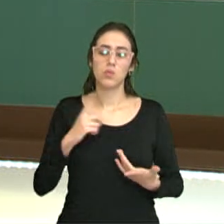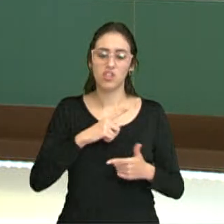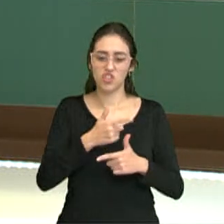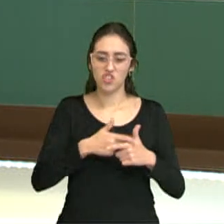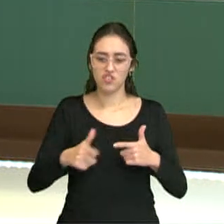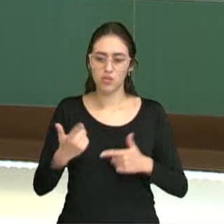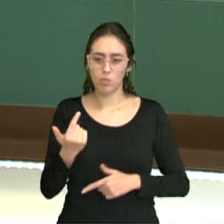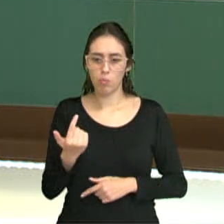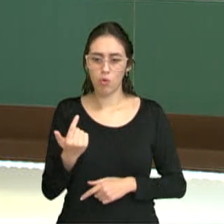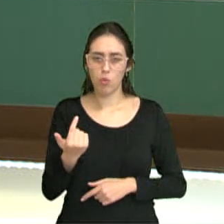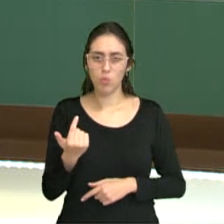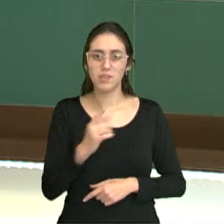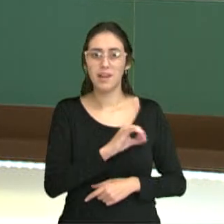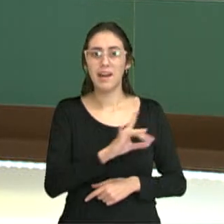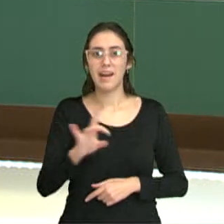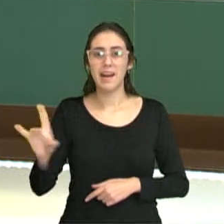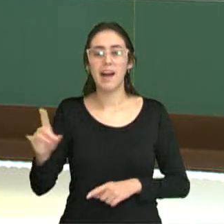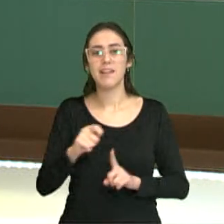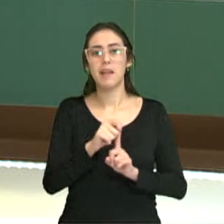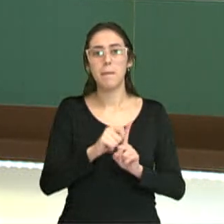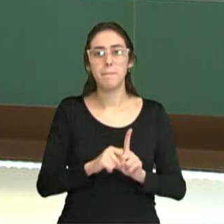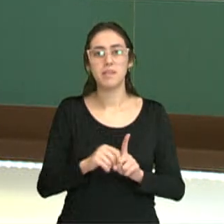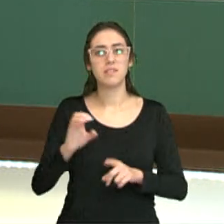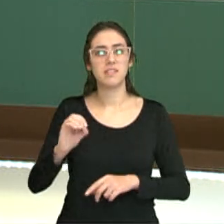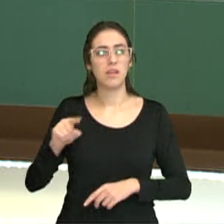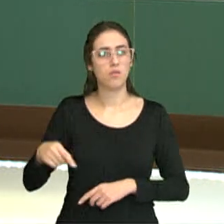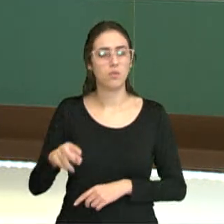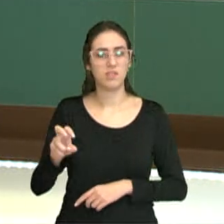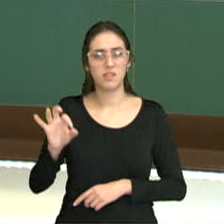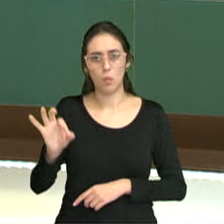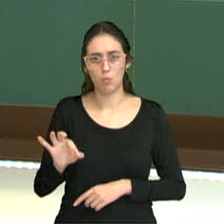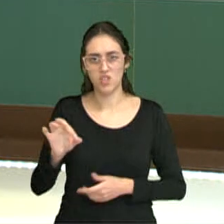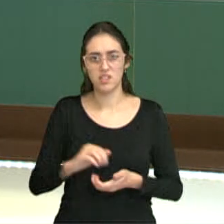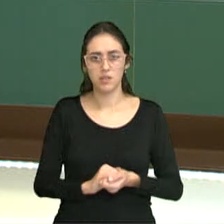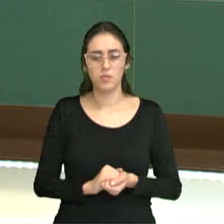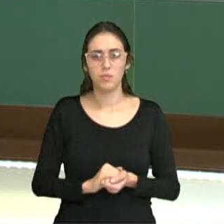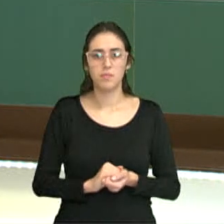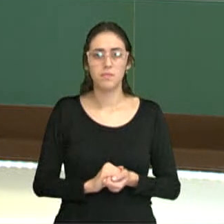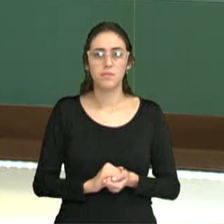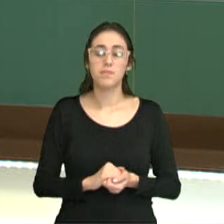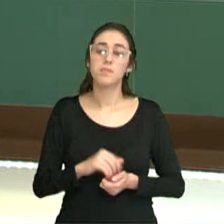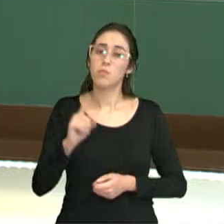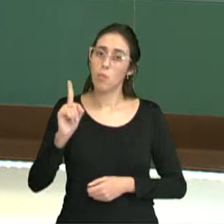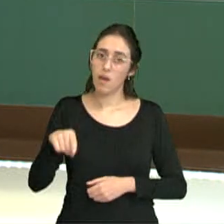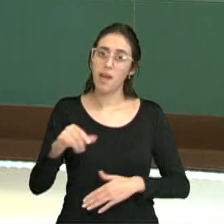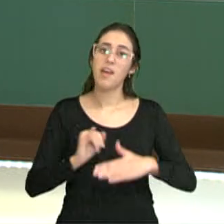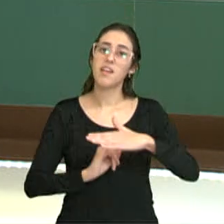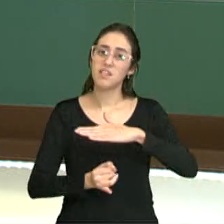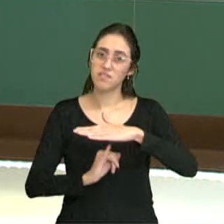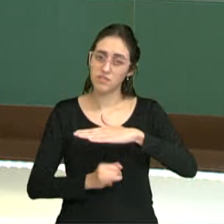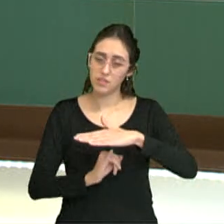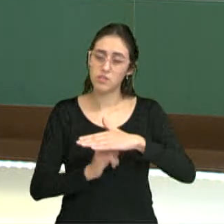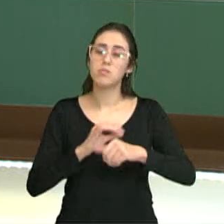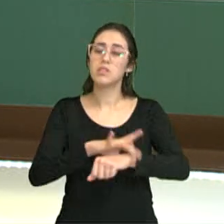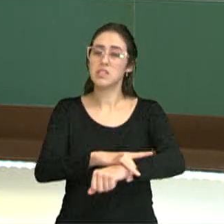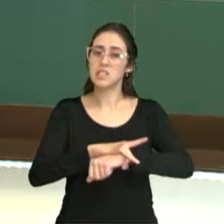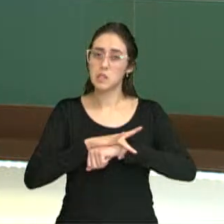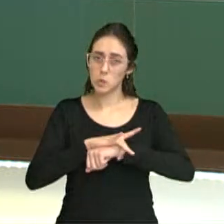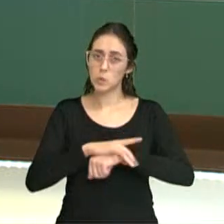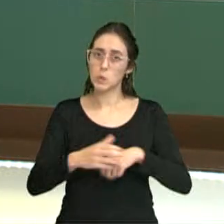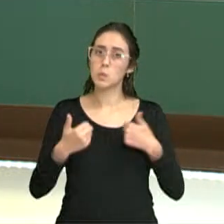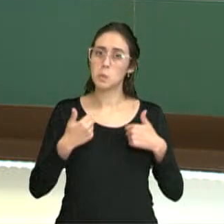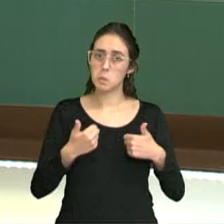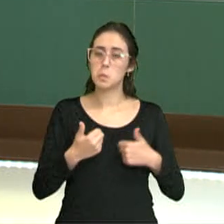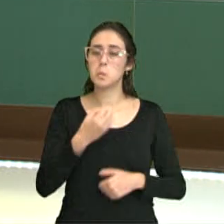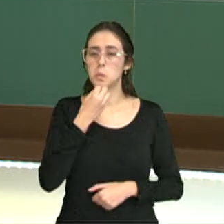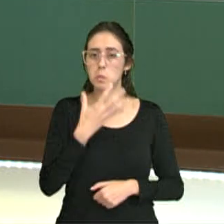estar rendendo em torno de 0,5% ao mês. É um investimento extremamente seguro, né? Porque